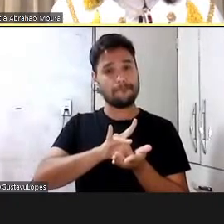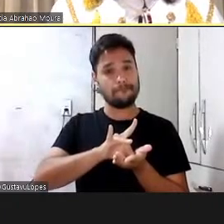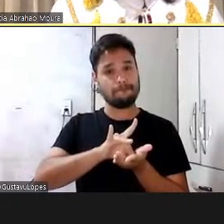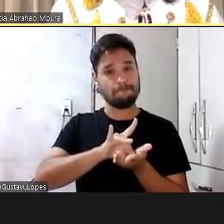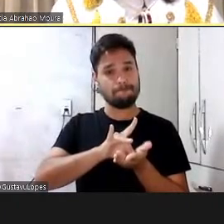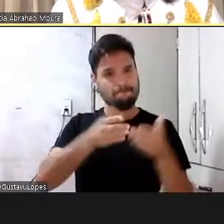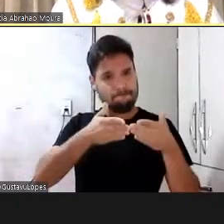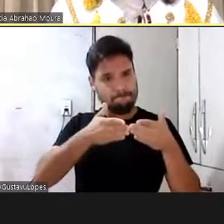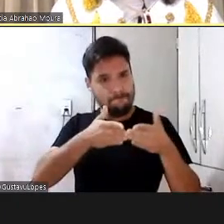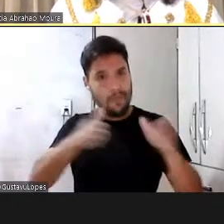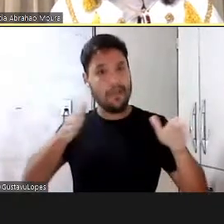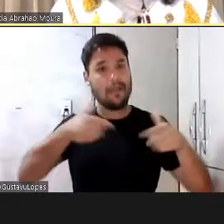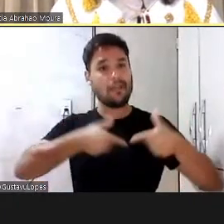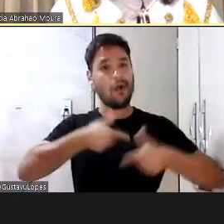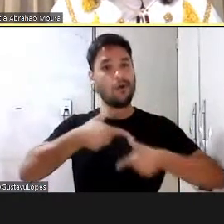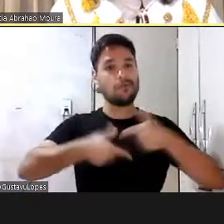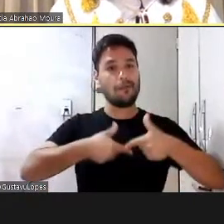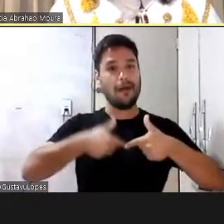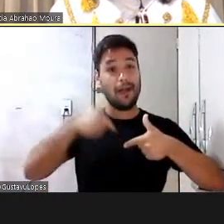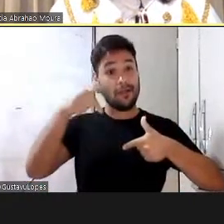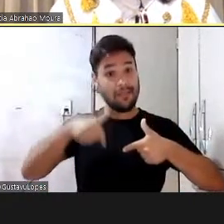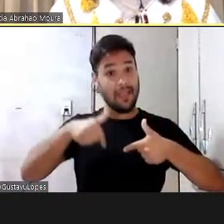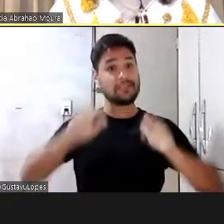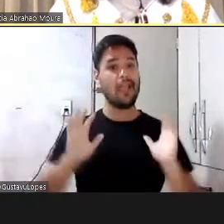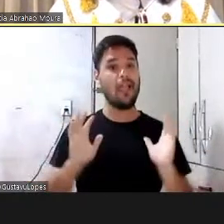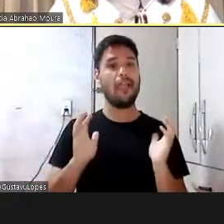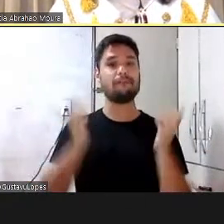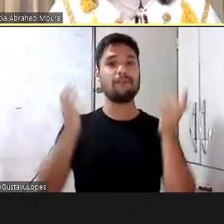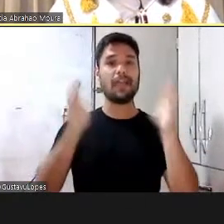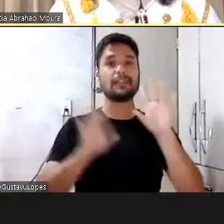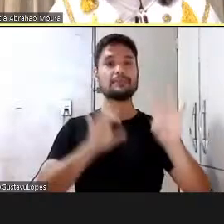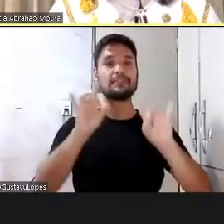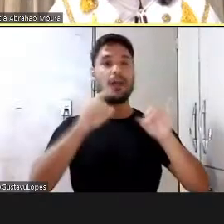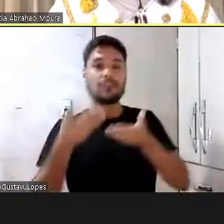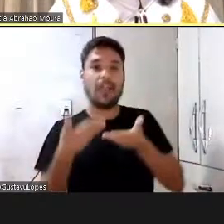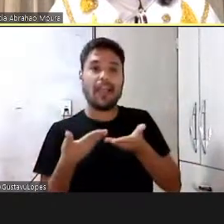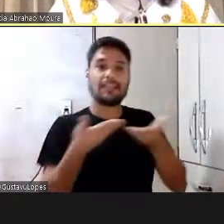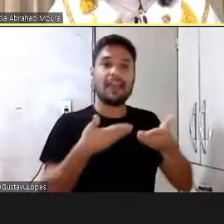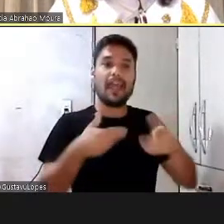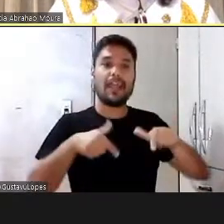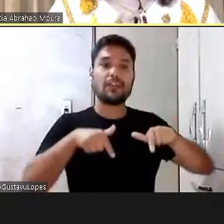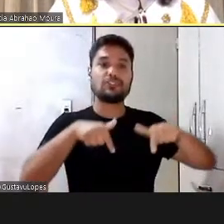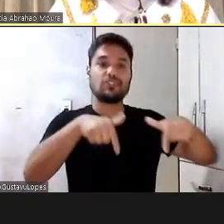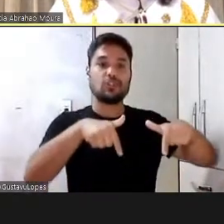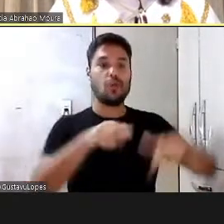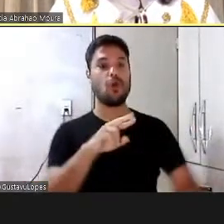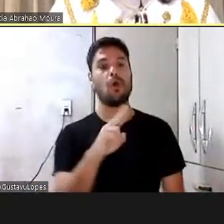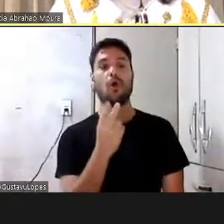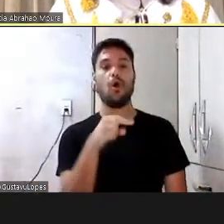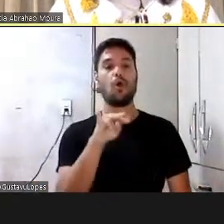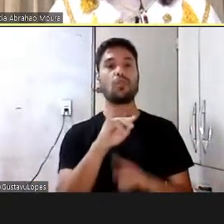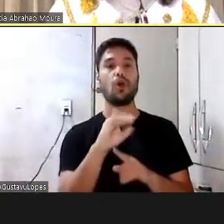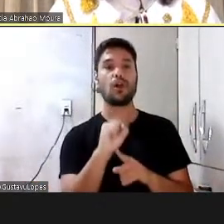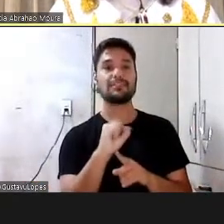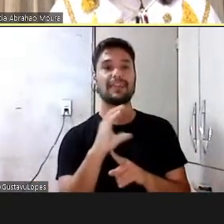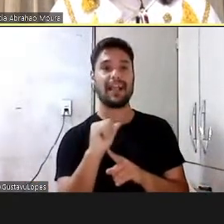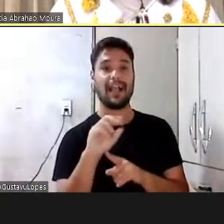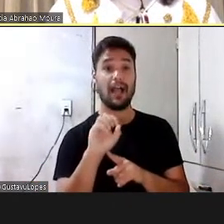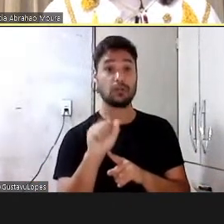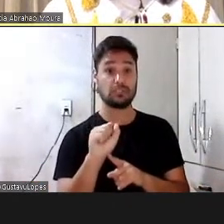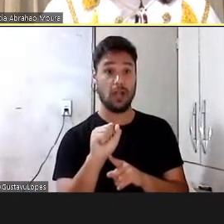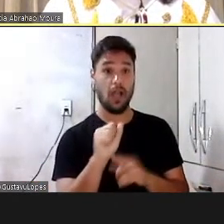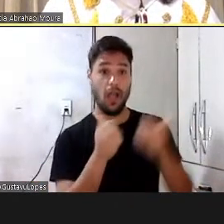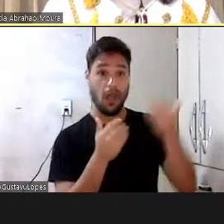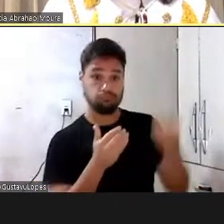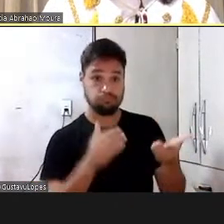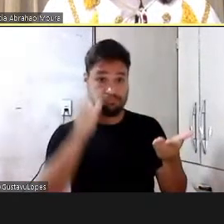os trabalhos desta sessão solene de outorga de título de doutor honoris causa, Avraham